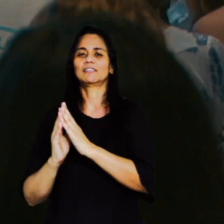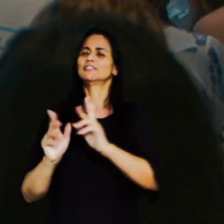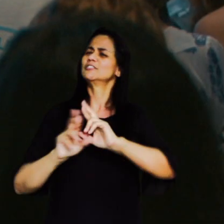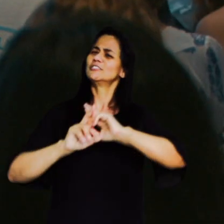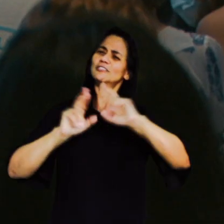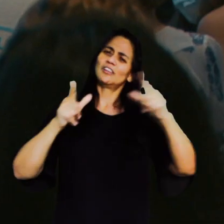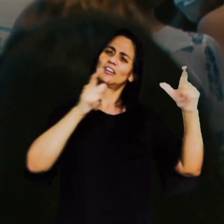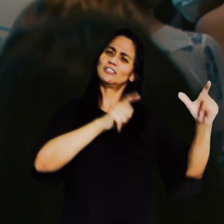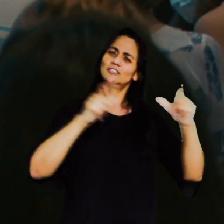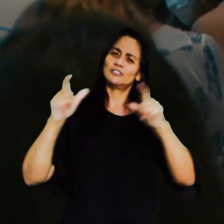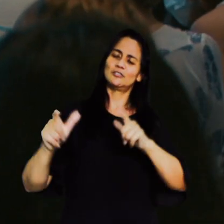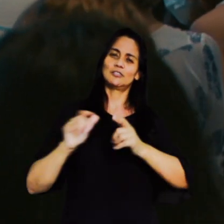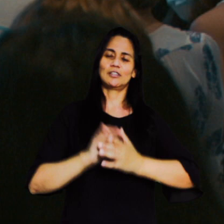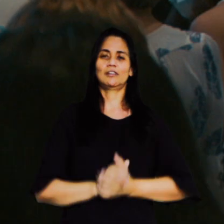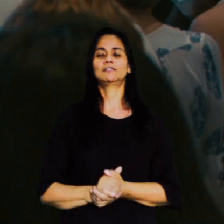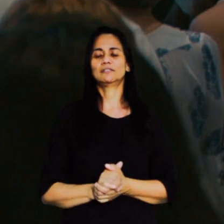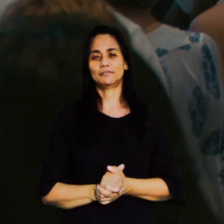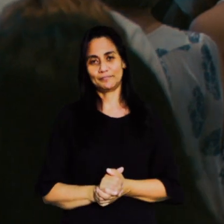I'm done.